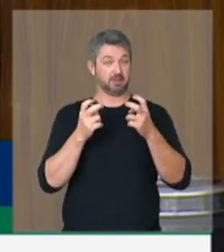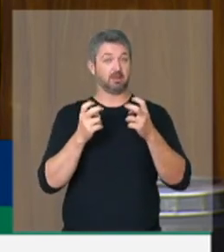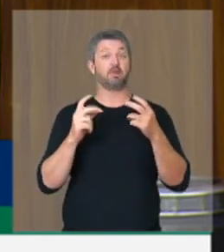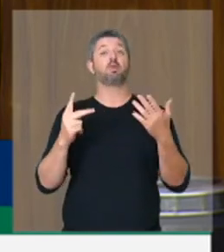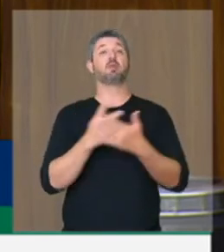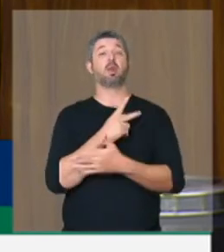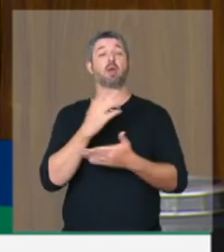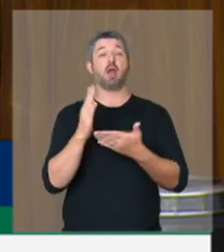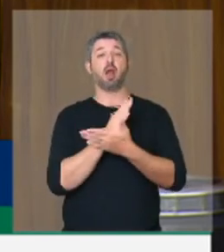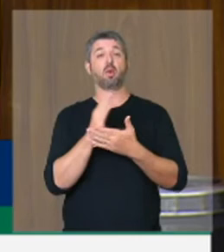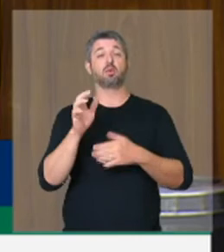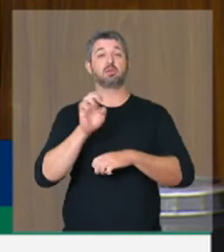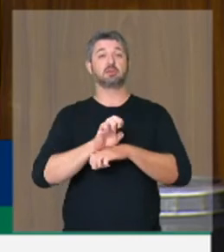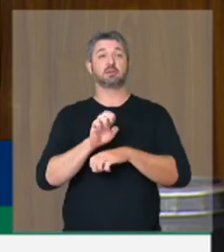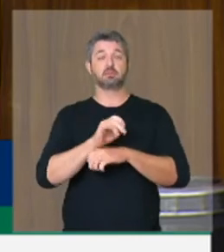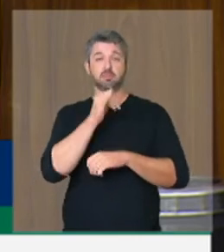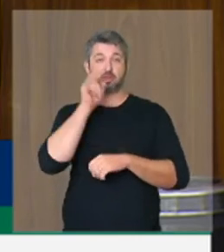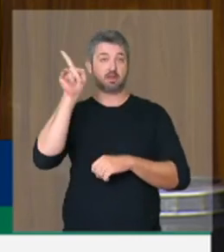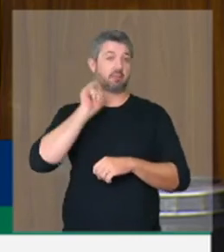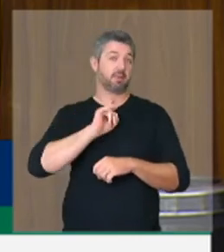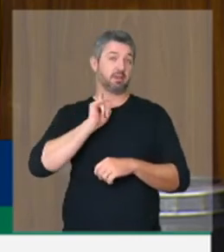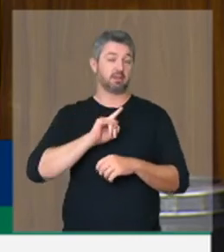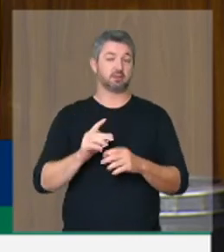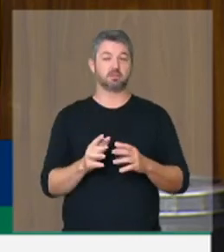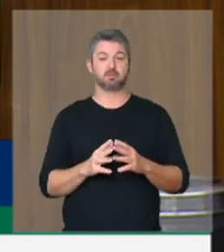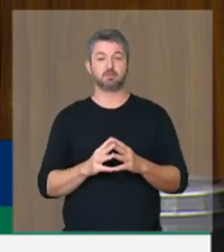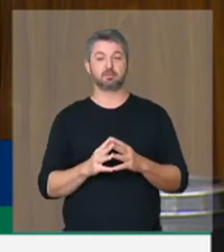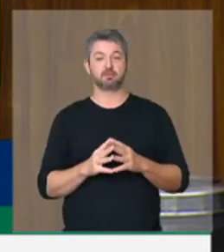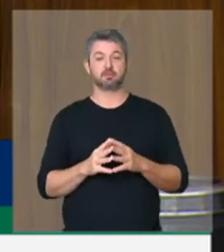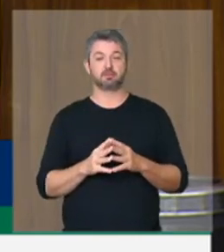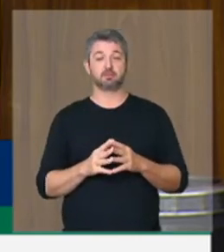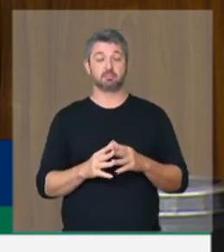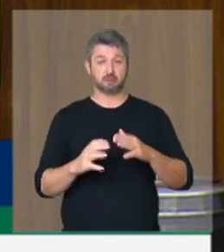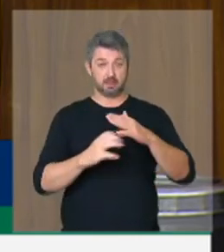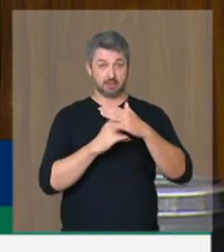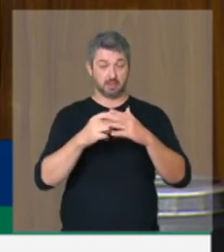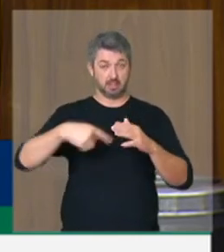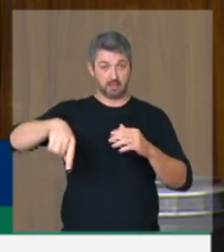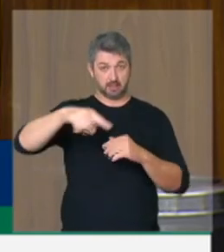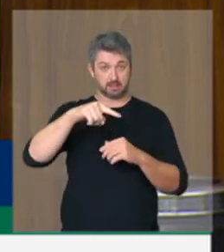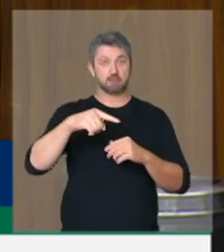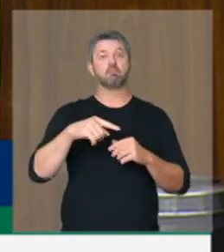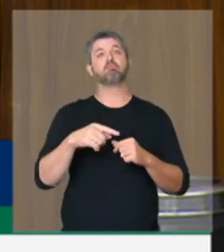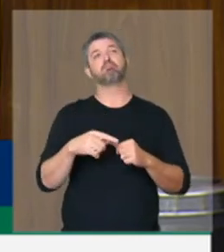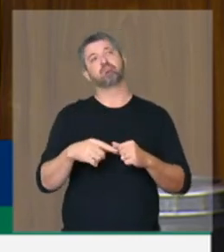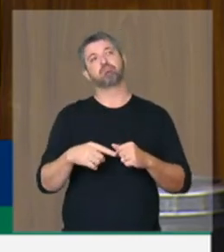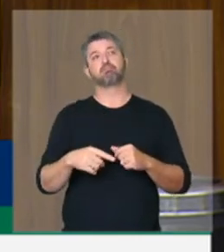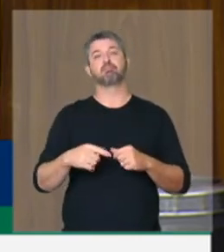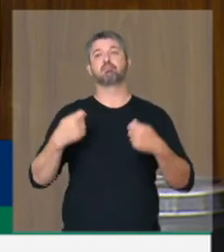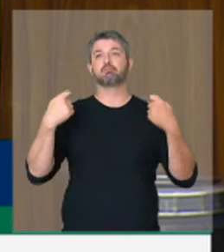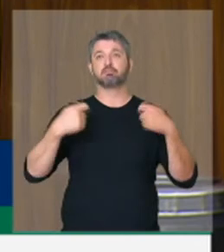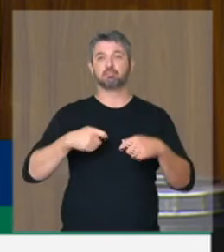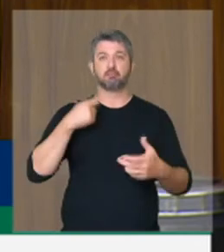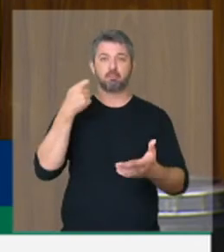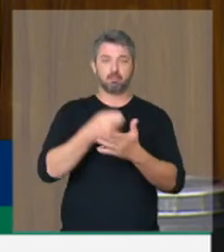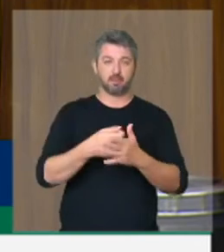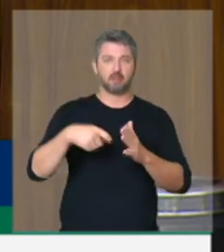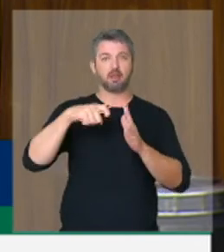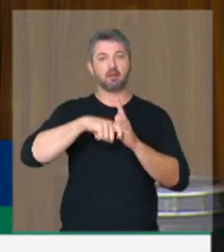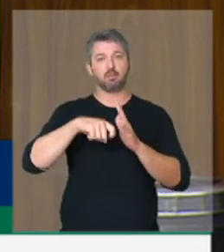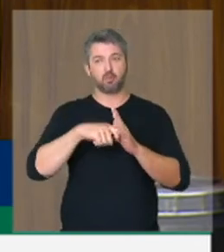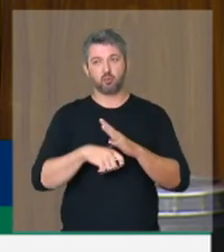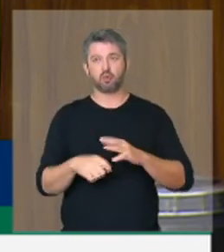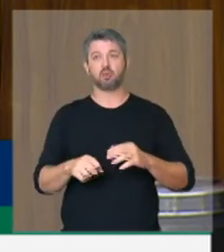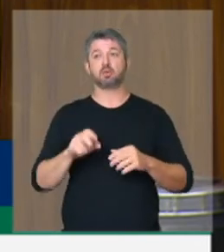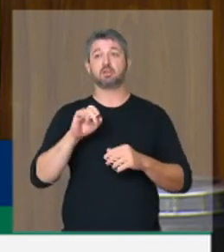em alguns estados, como o estado de Minas Gerais. Essas empresas, além de ter que pagar esses tributos, quando